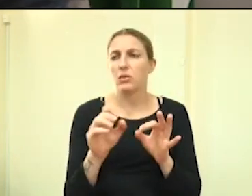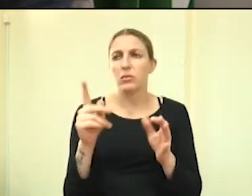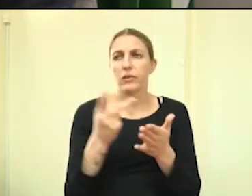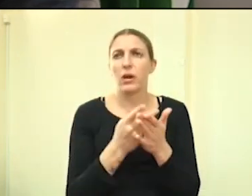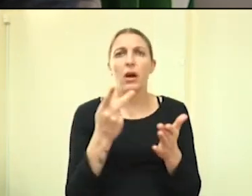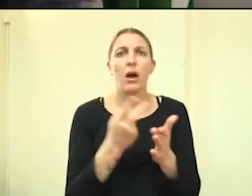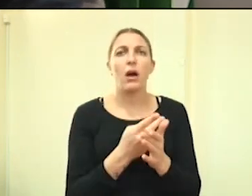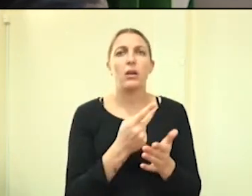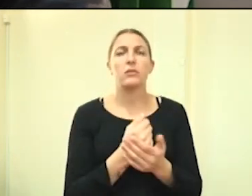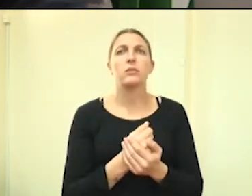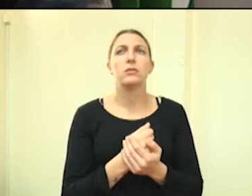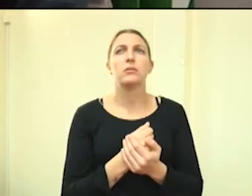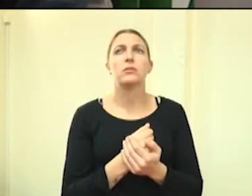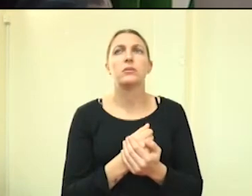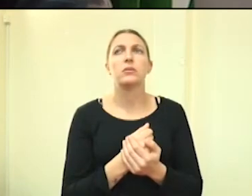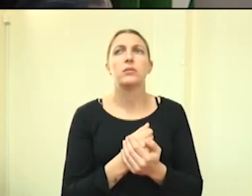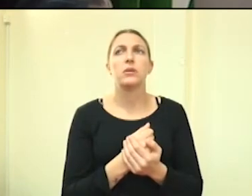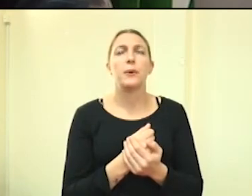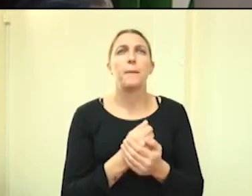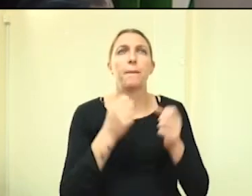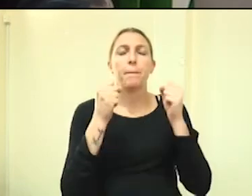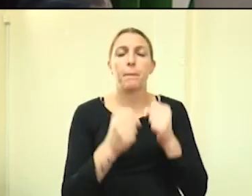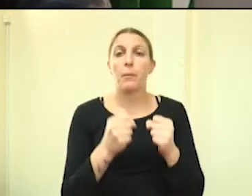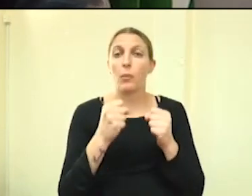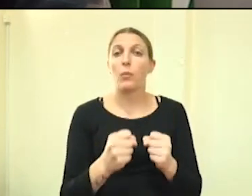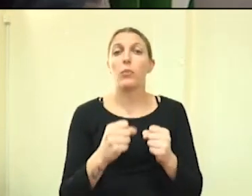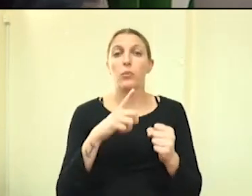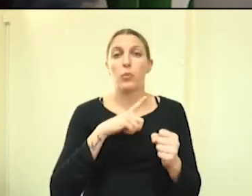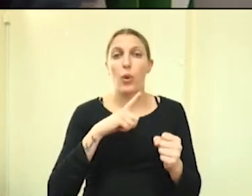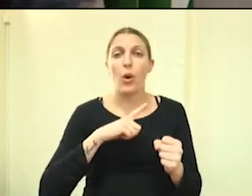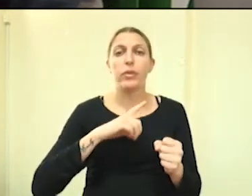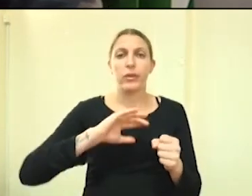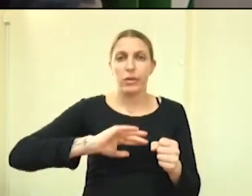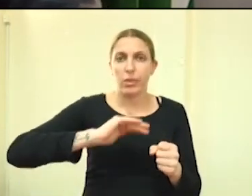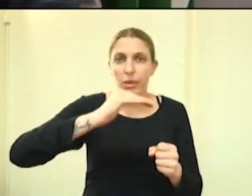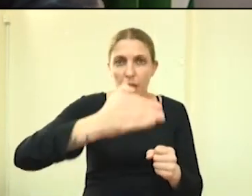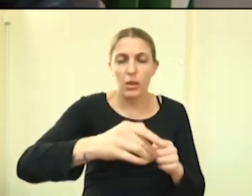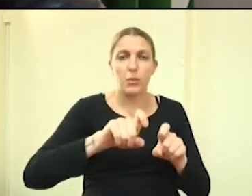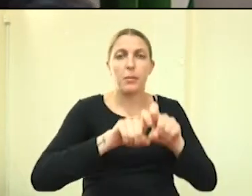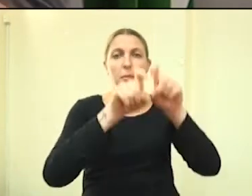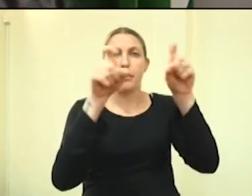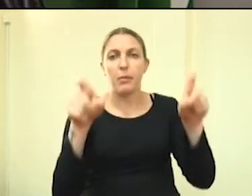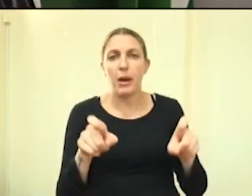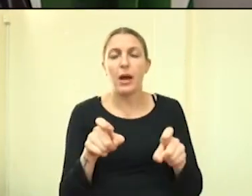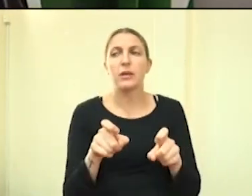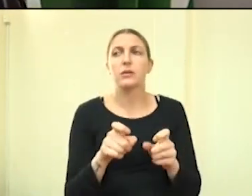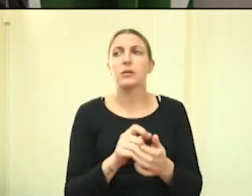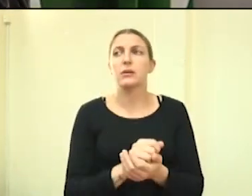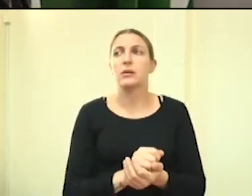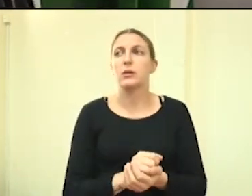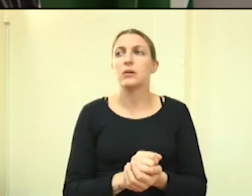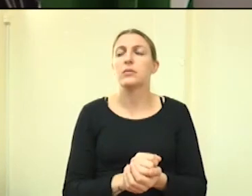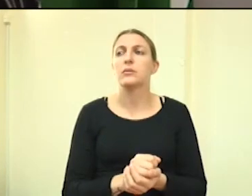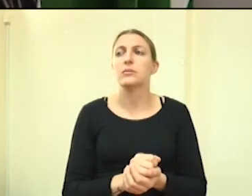então, termos lombada eletrônica, termos furão, né, termos mais sinaleiras no município de